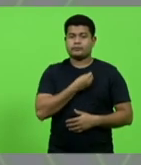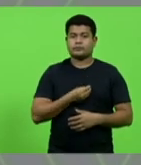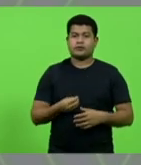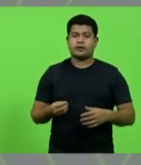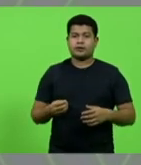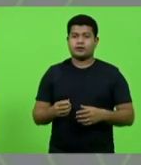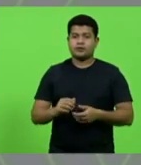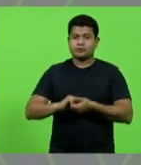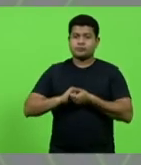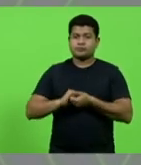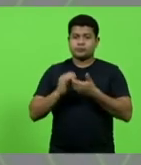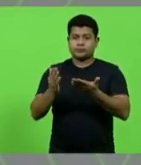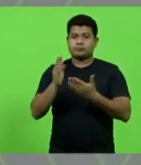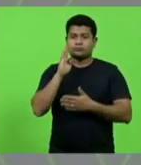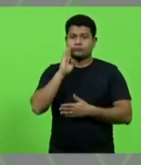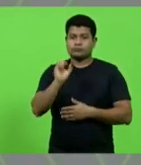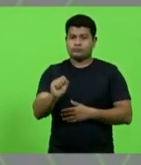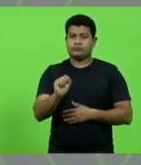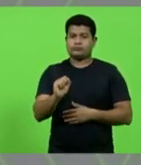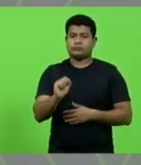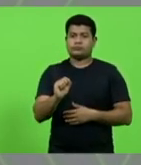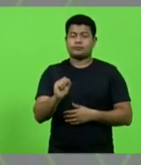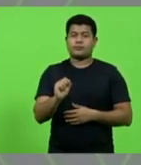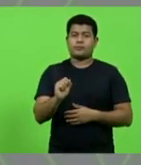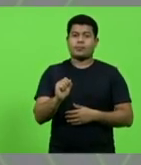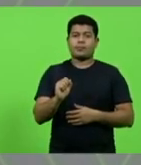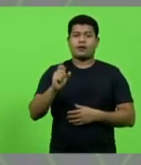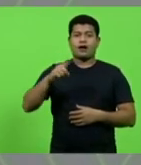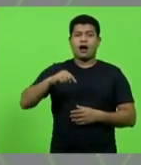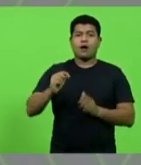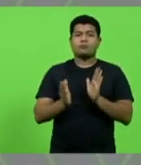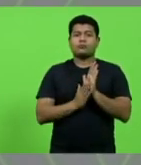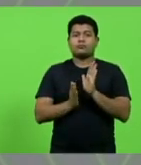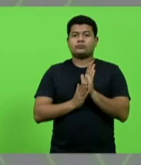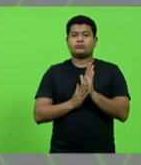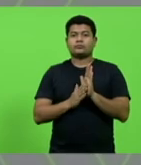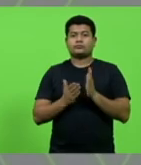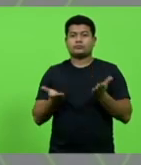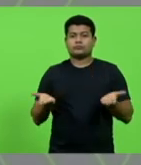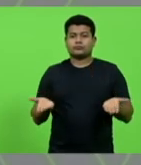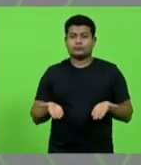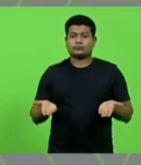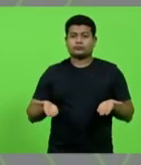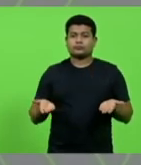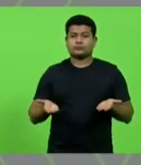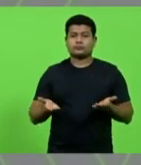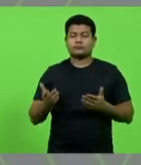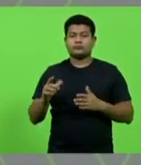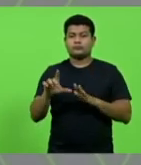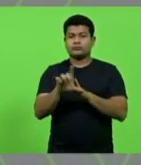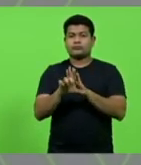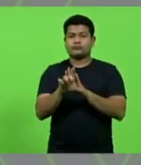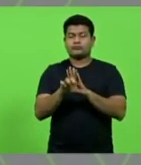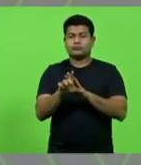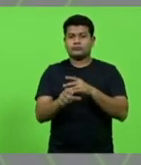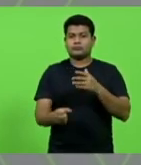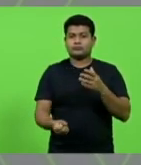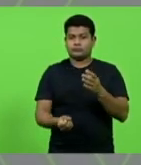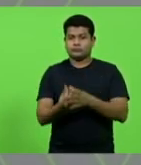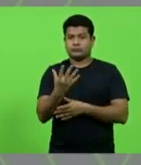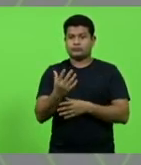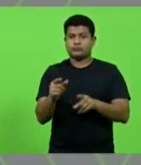deputado Bruno Souza, que é o proponente dessa importante legislação e também foi o proponente da